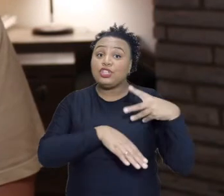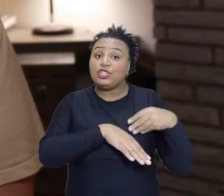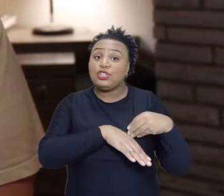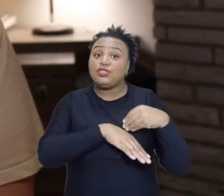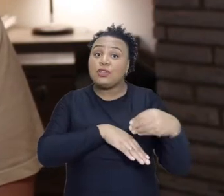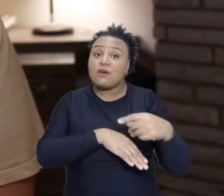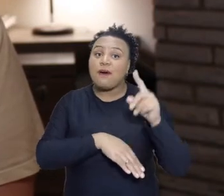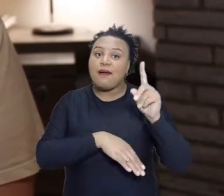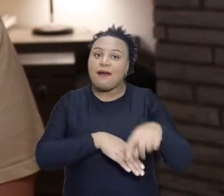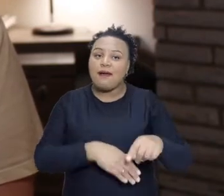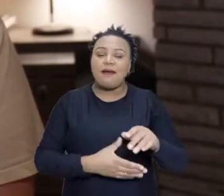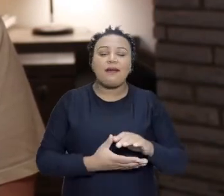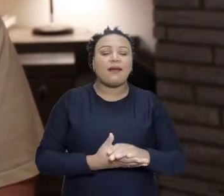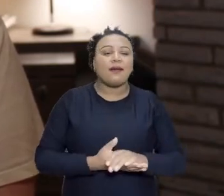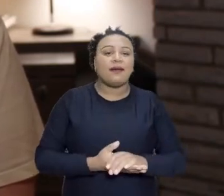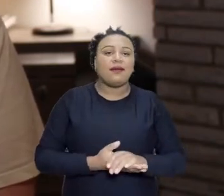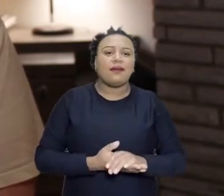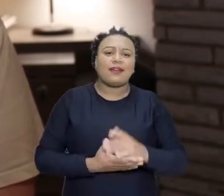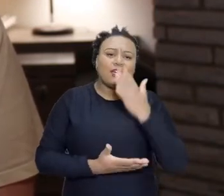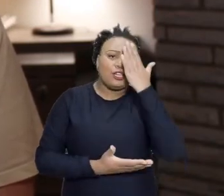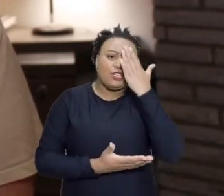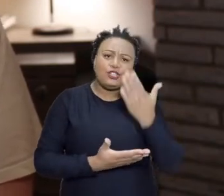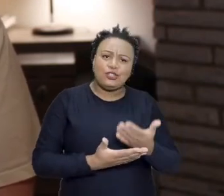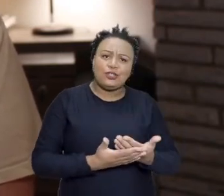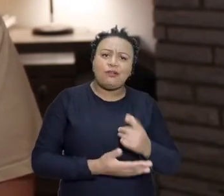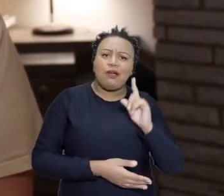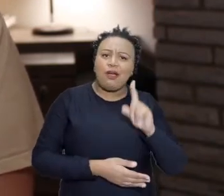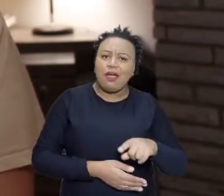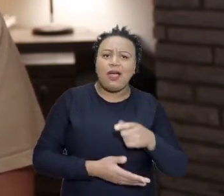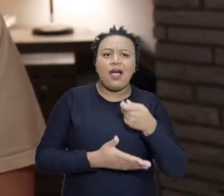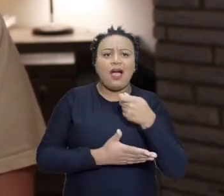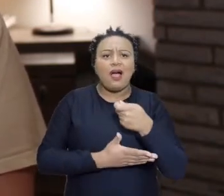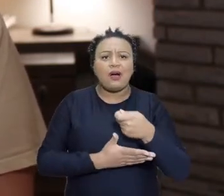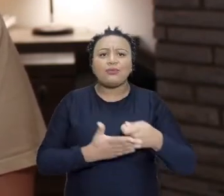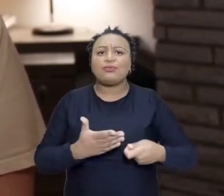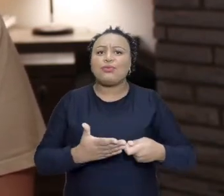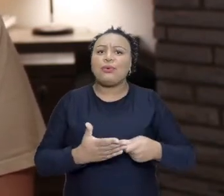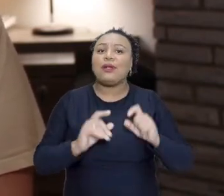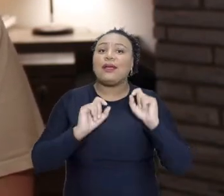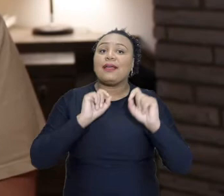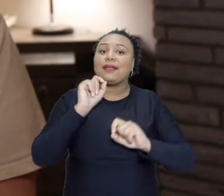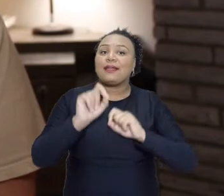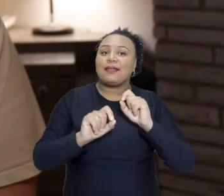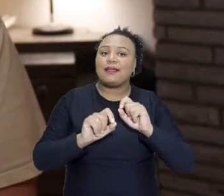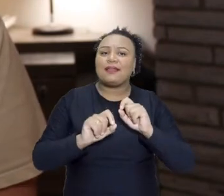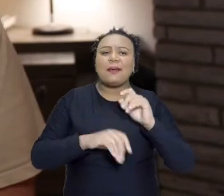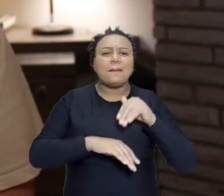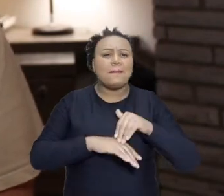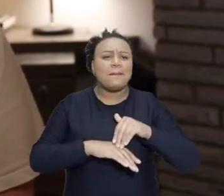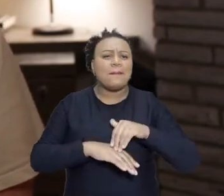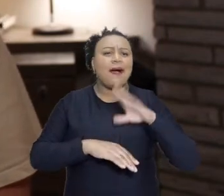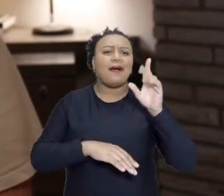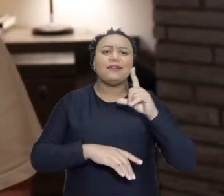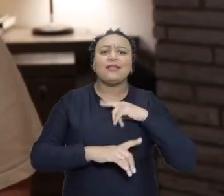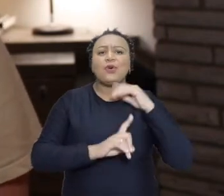é acredito eu que seja o autor que mais tem influência dentro do